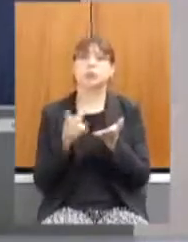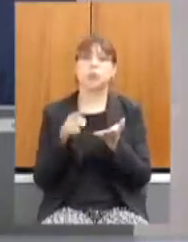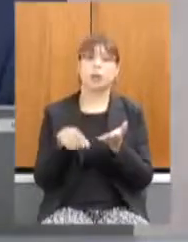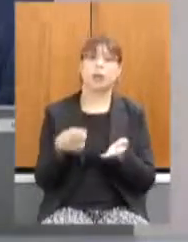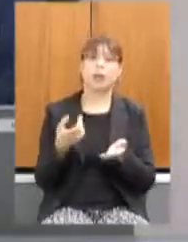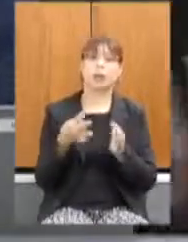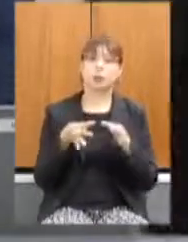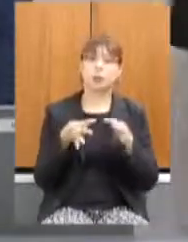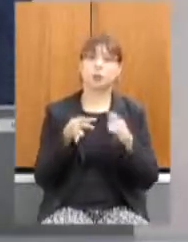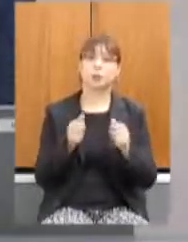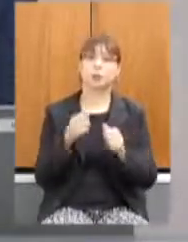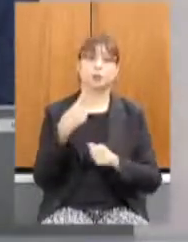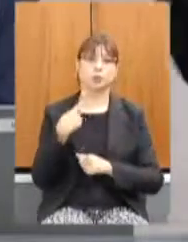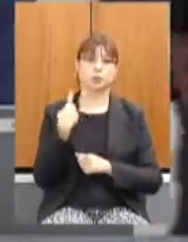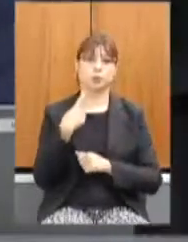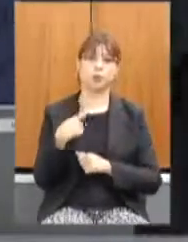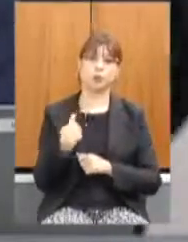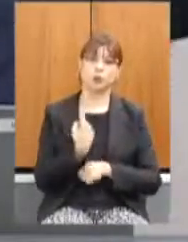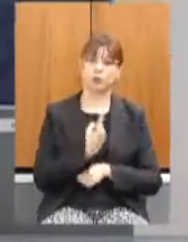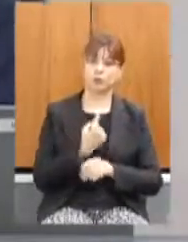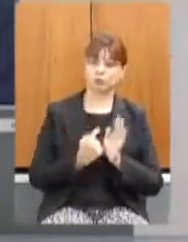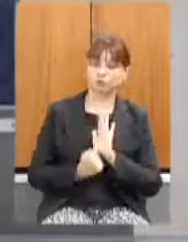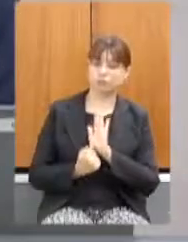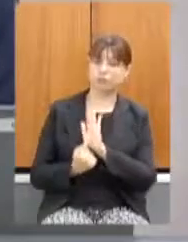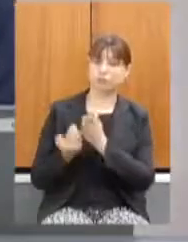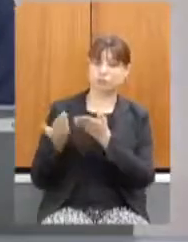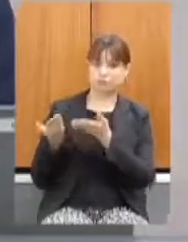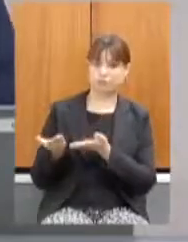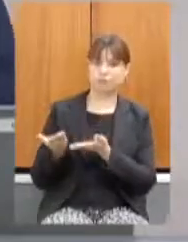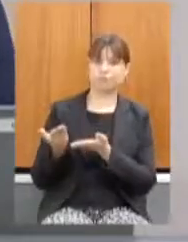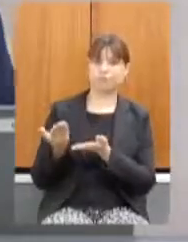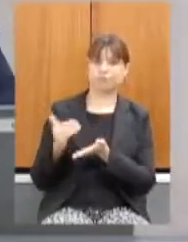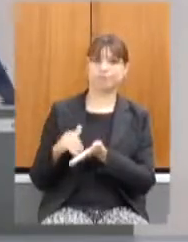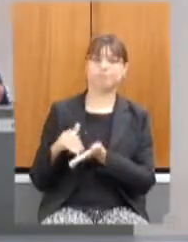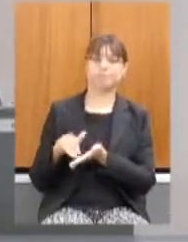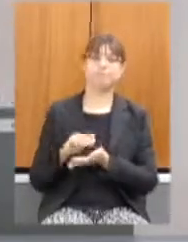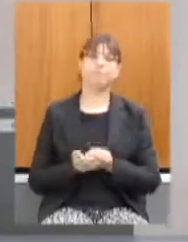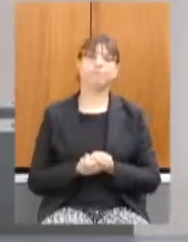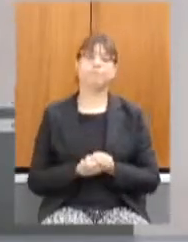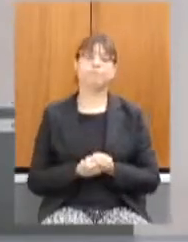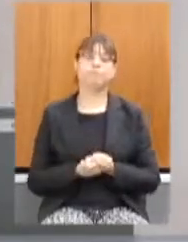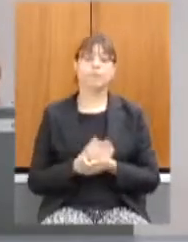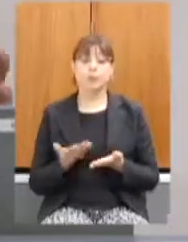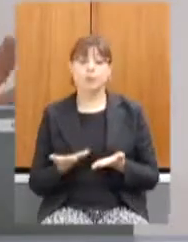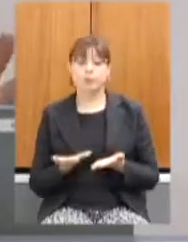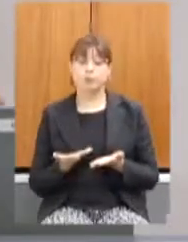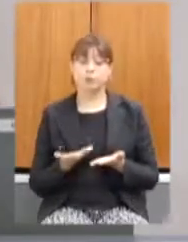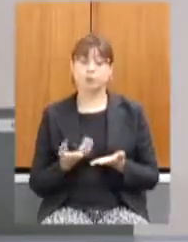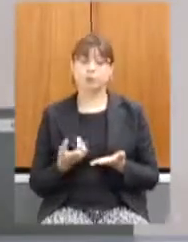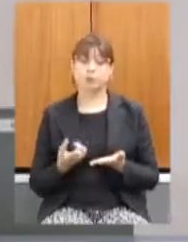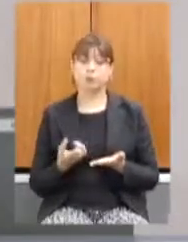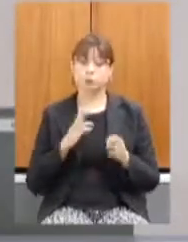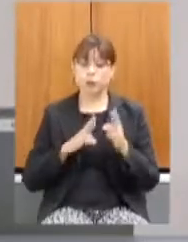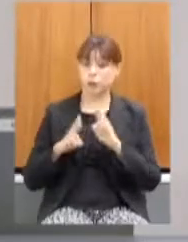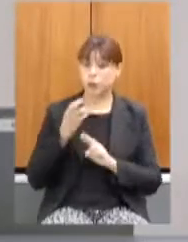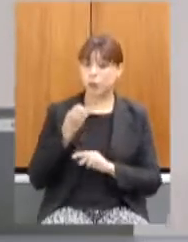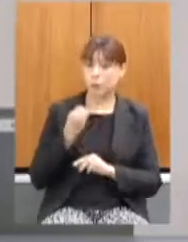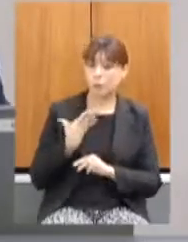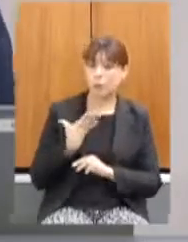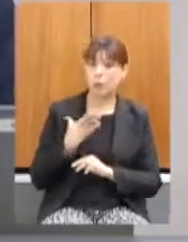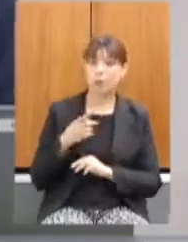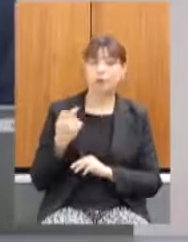desta casa e é isso para nós é muito importante que essa porta esteja sempre aberta